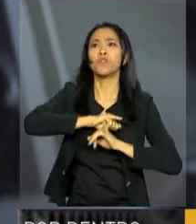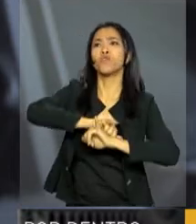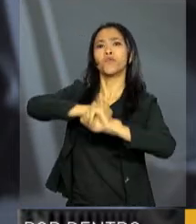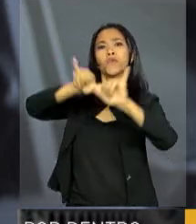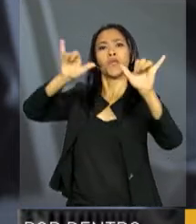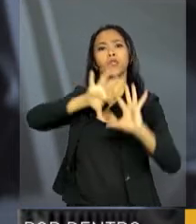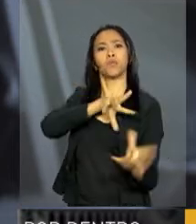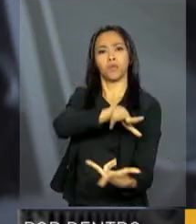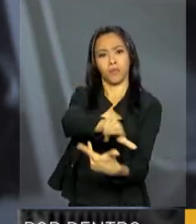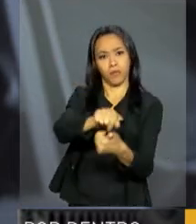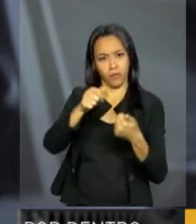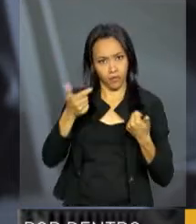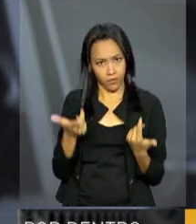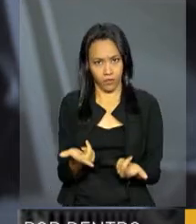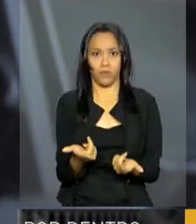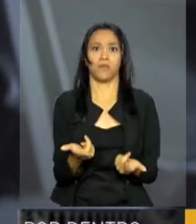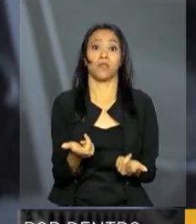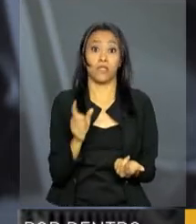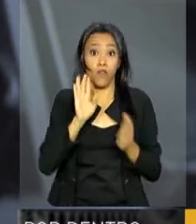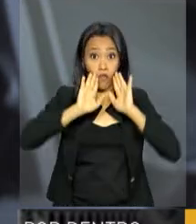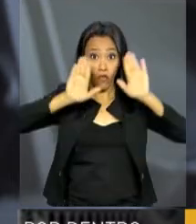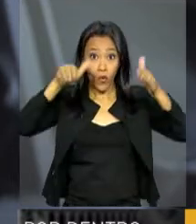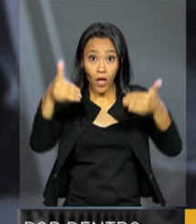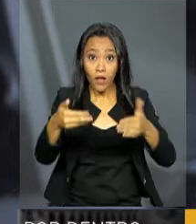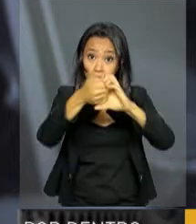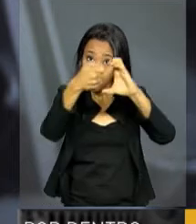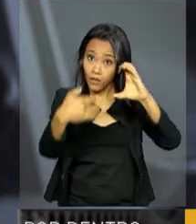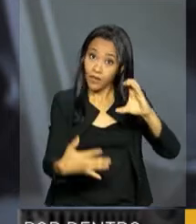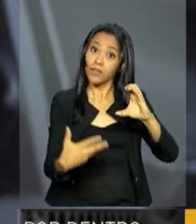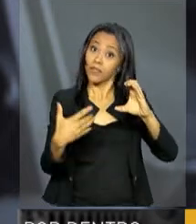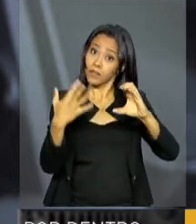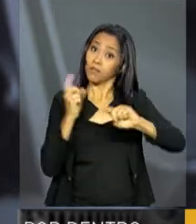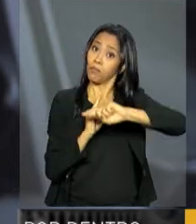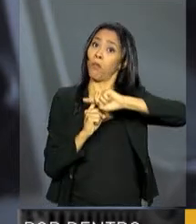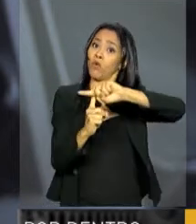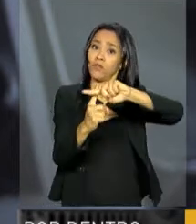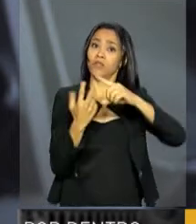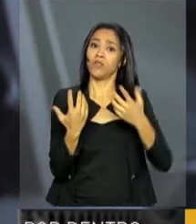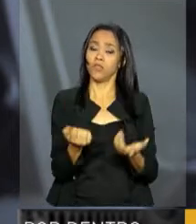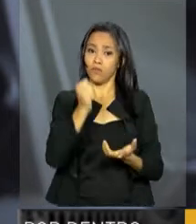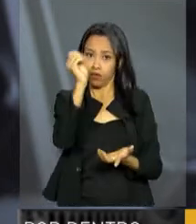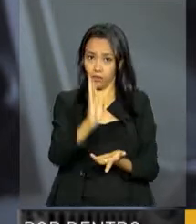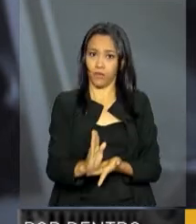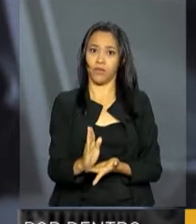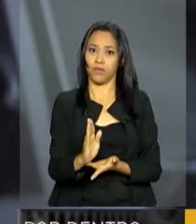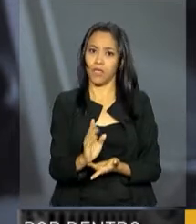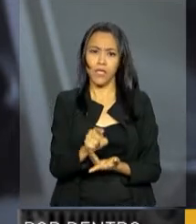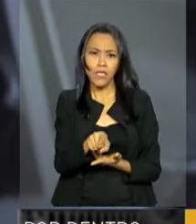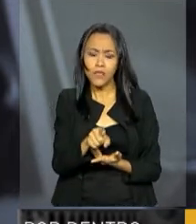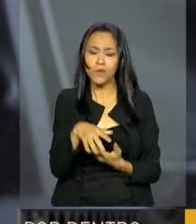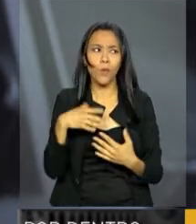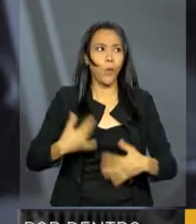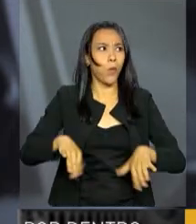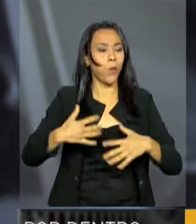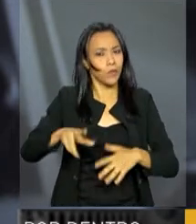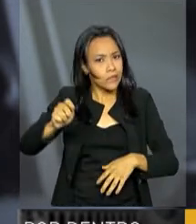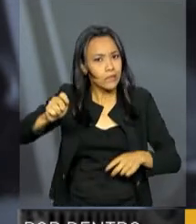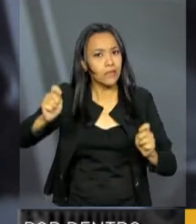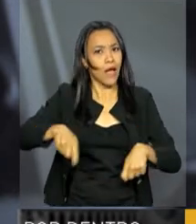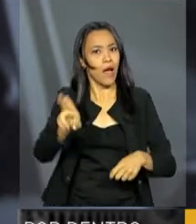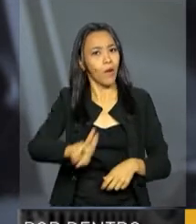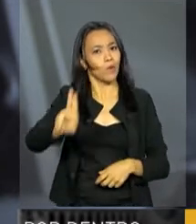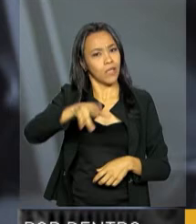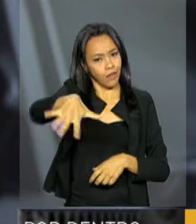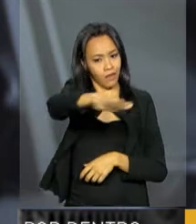experiências focando nessas características positivas que o brasil tem e que são muito úteis também para o ambiente